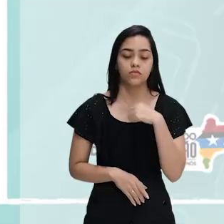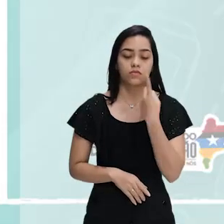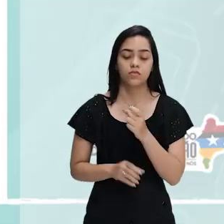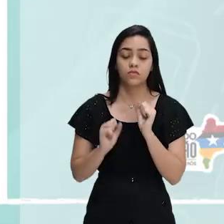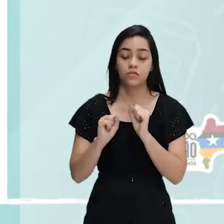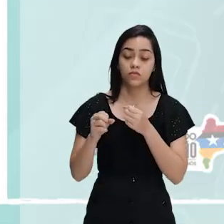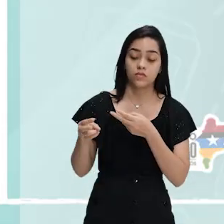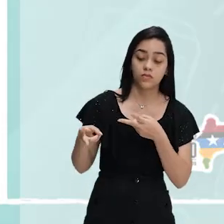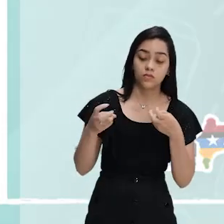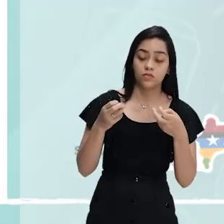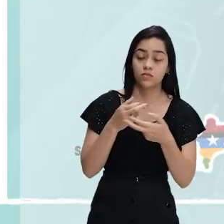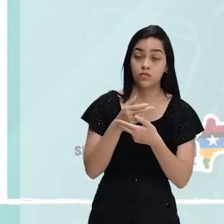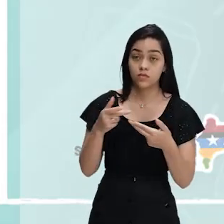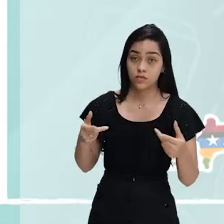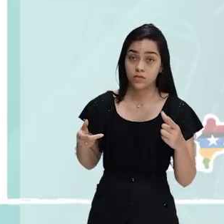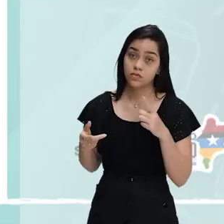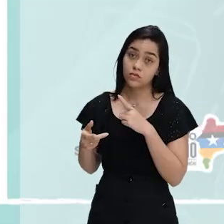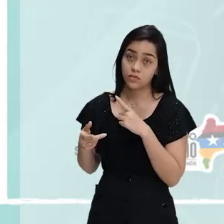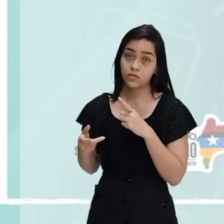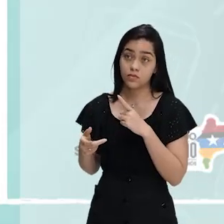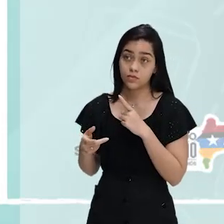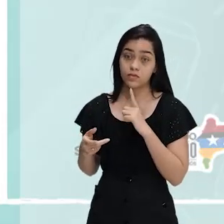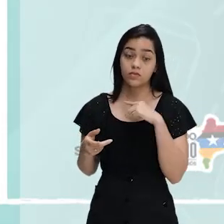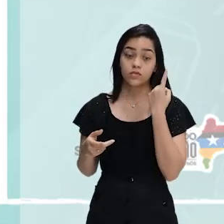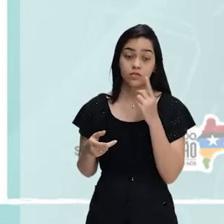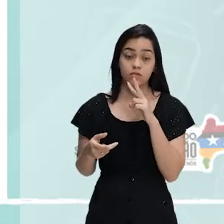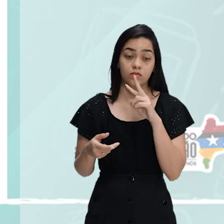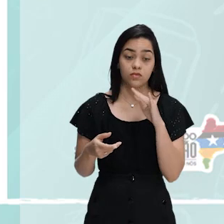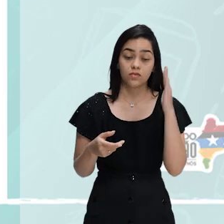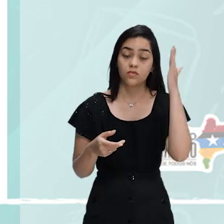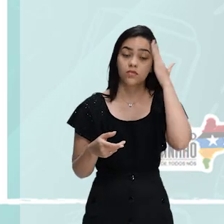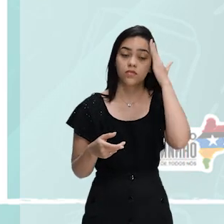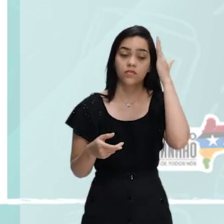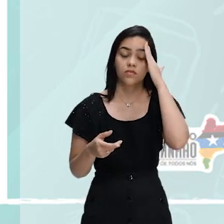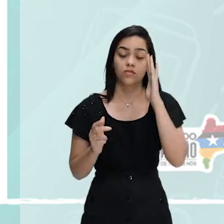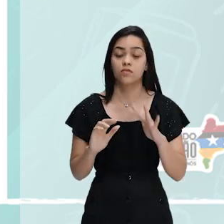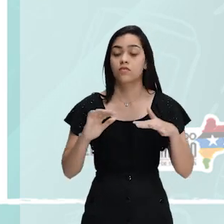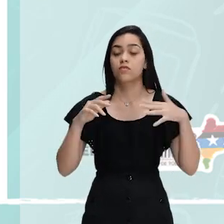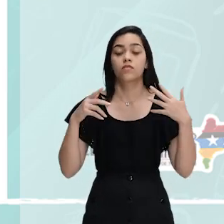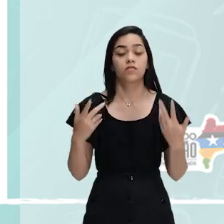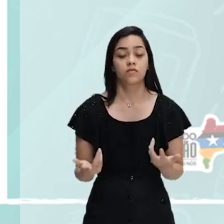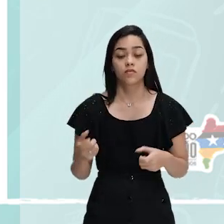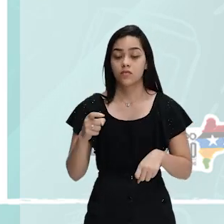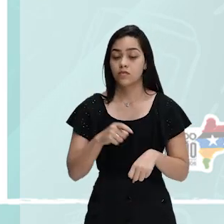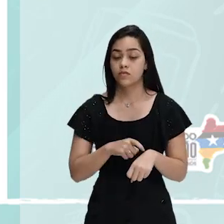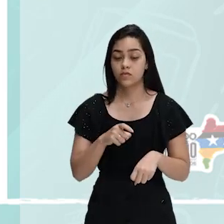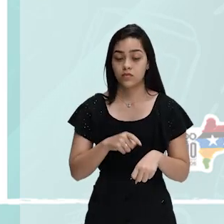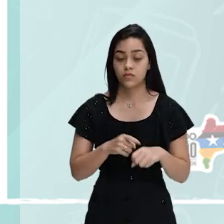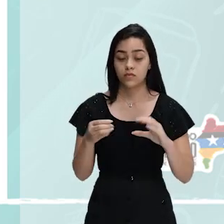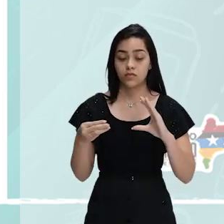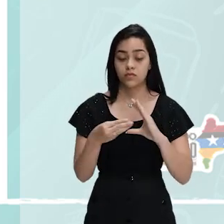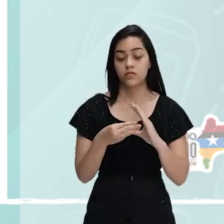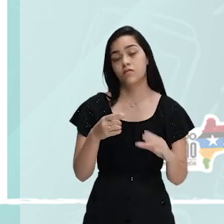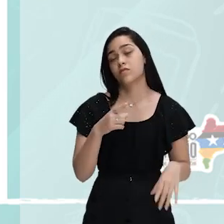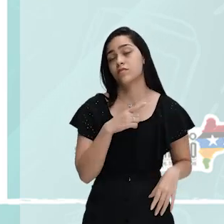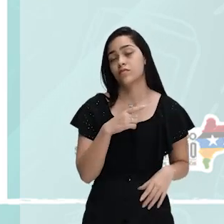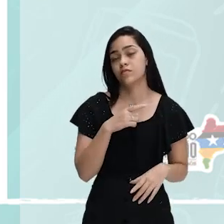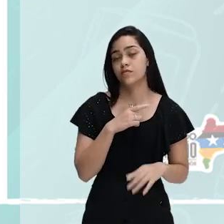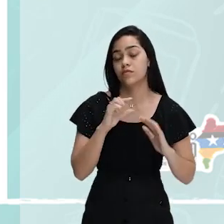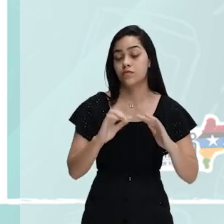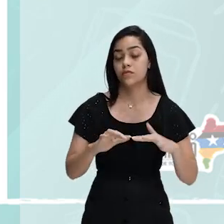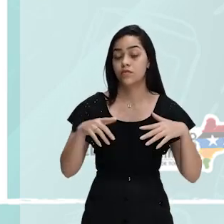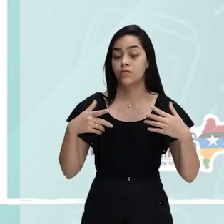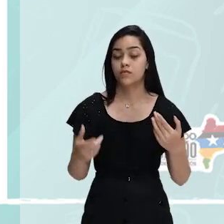observar os cromossomos no microscópio nos ajuda a entender qual é o momento que aquela célula está passando, qual